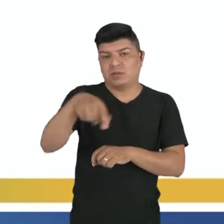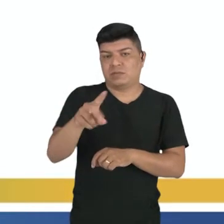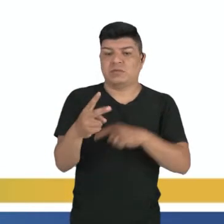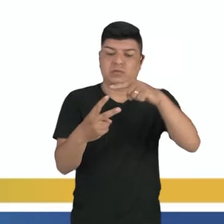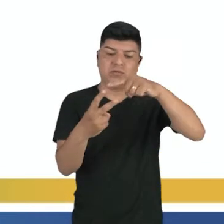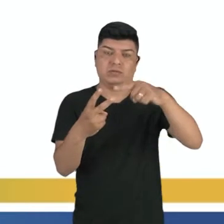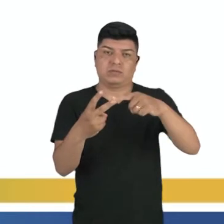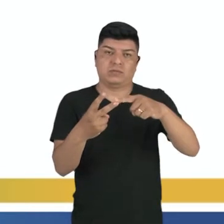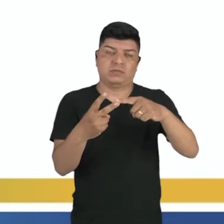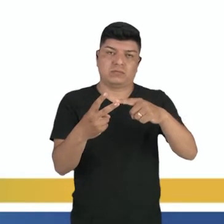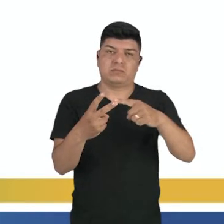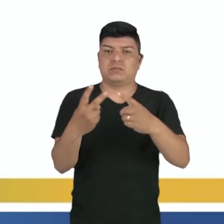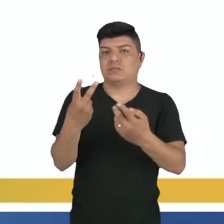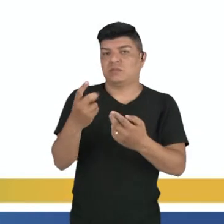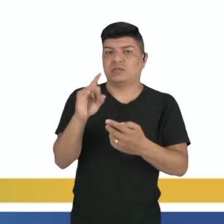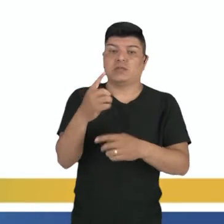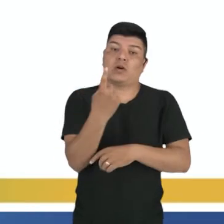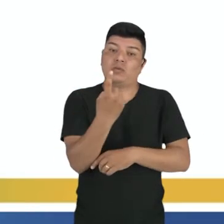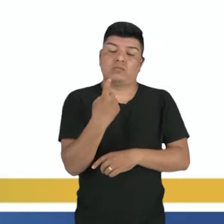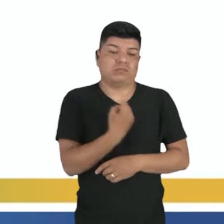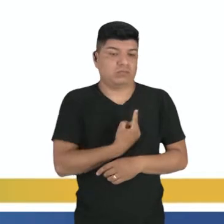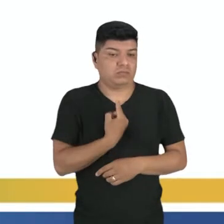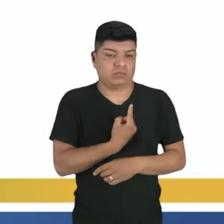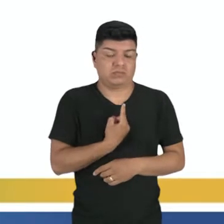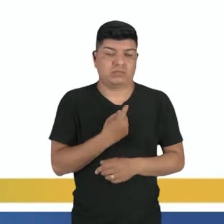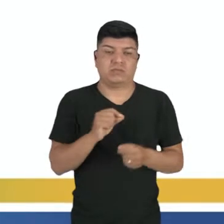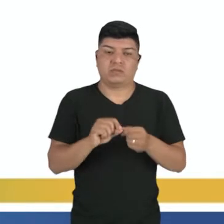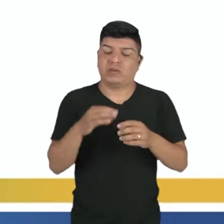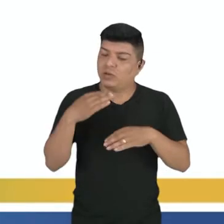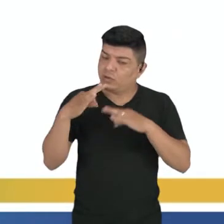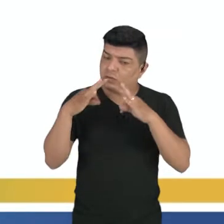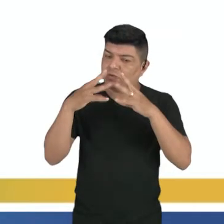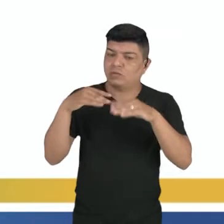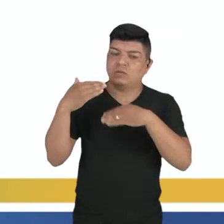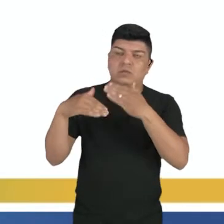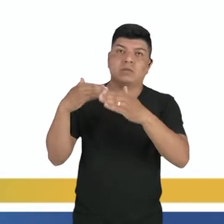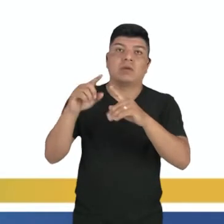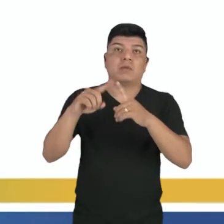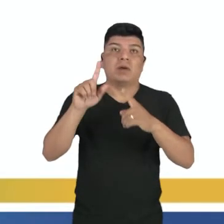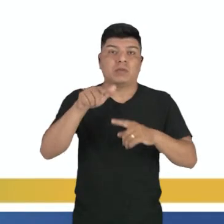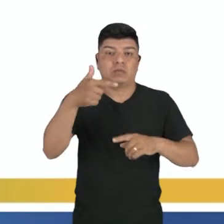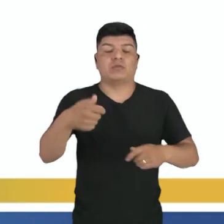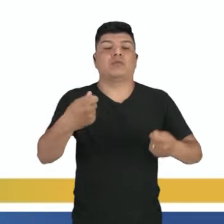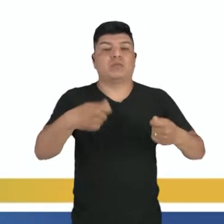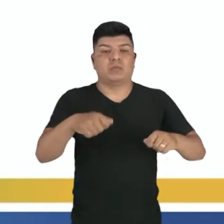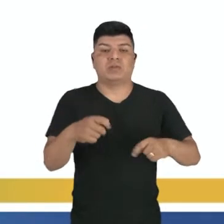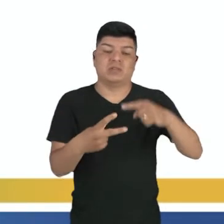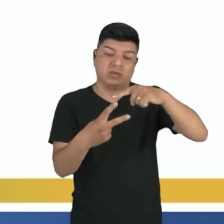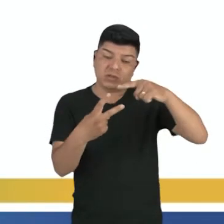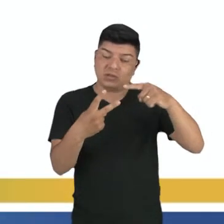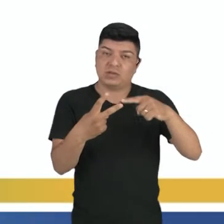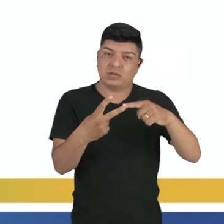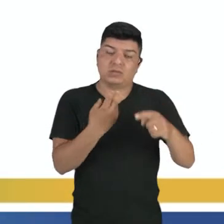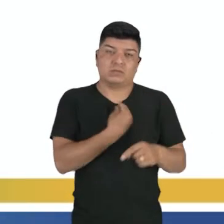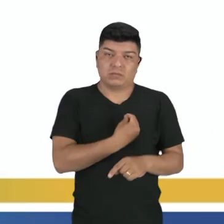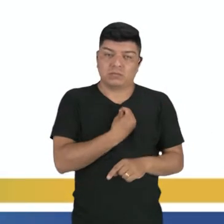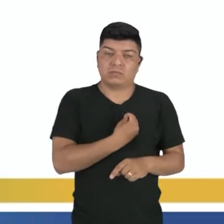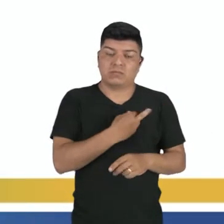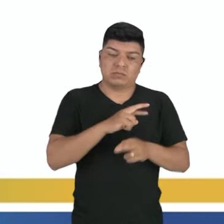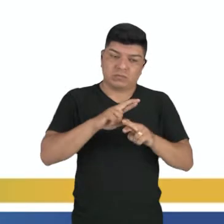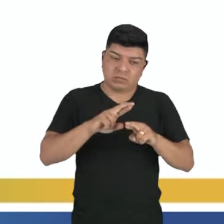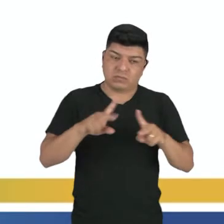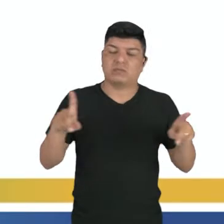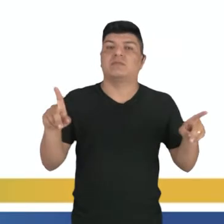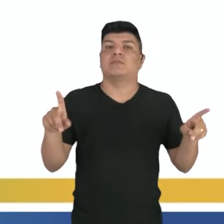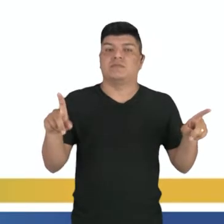indivíduos. Somente um vai conseguir fazer todo o processo. Já na reprodução sexuada, eu preciso dessa participação de diferentes